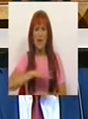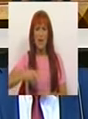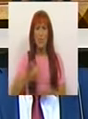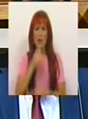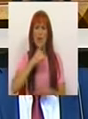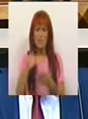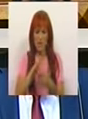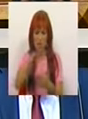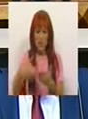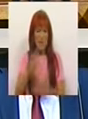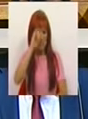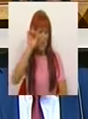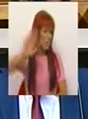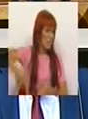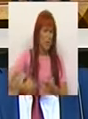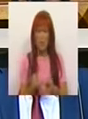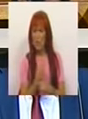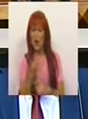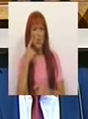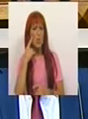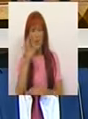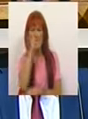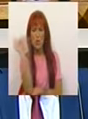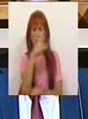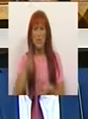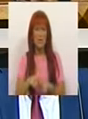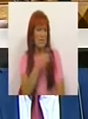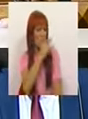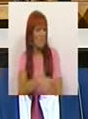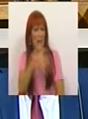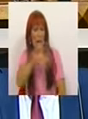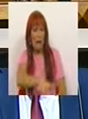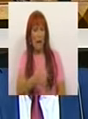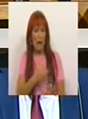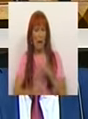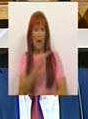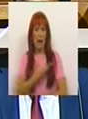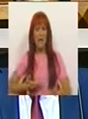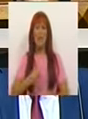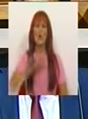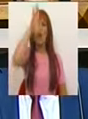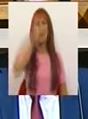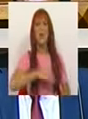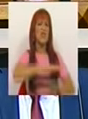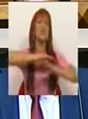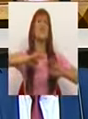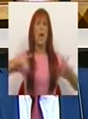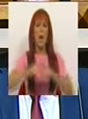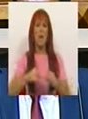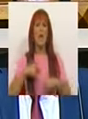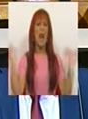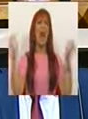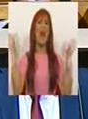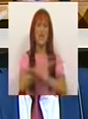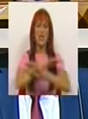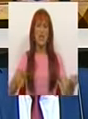medidas apresentadas desconsideram todo um conhecimento florestal em detrimento de um preconceito retrógrado. Sr. Ministro, chega de